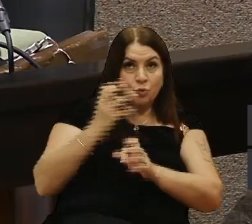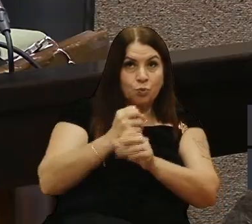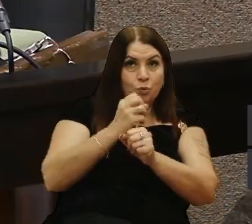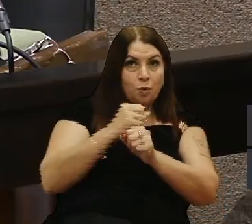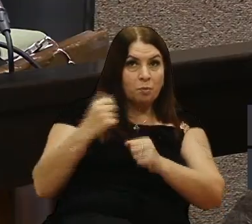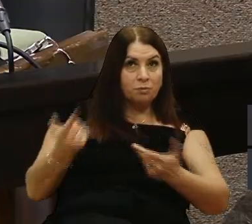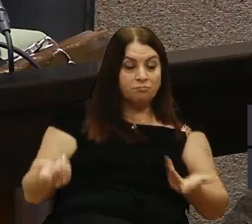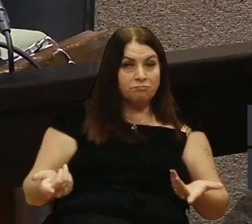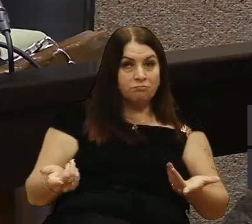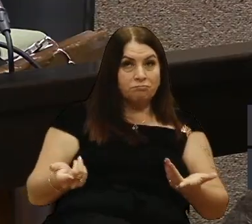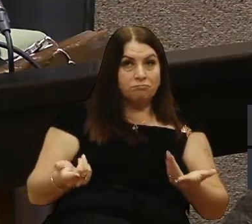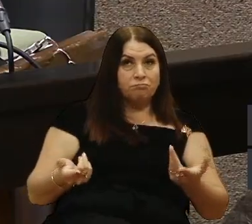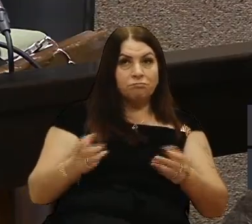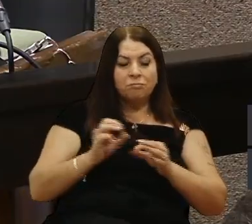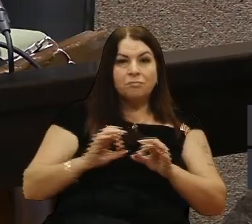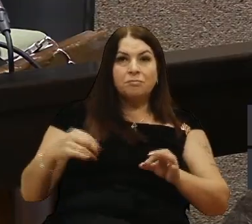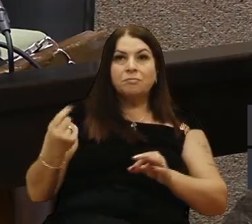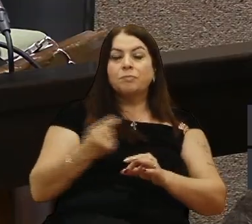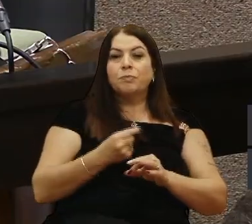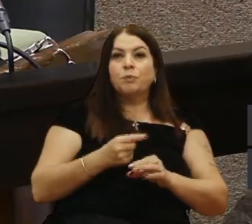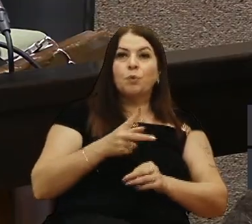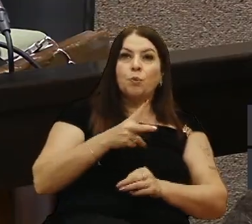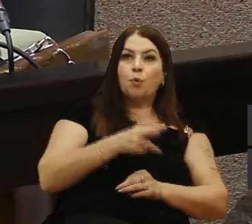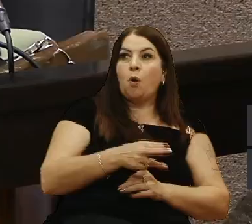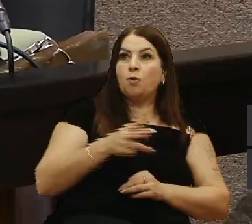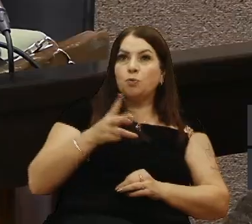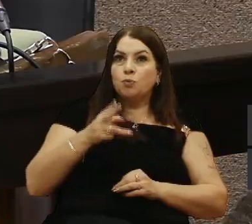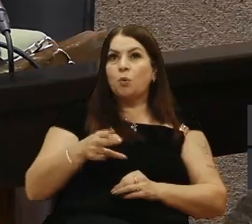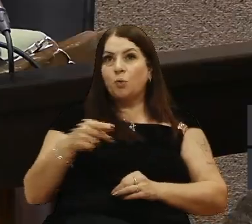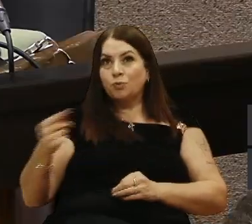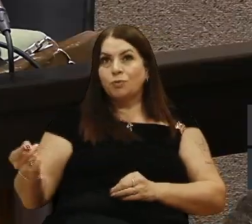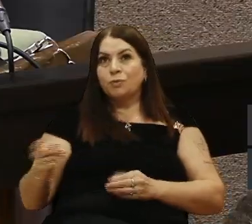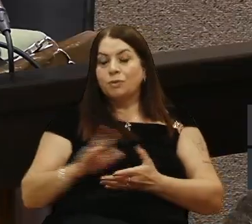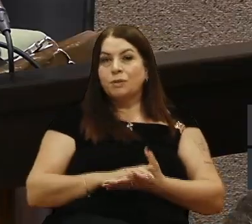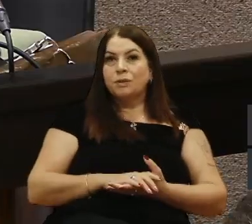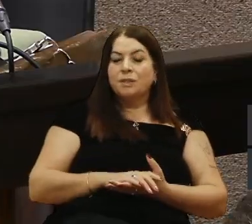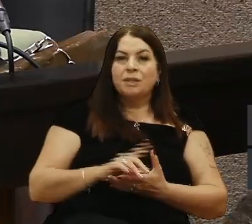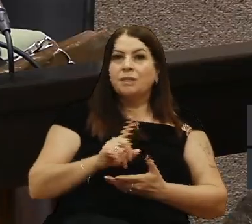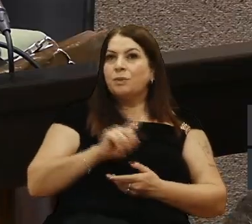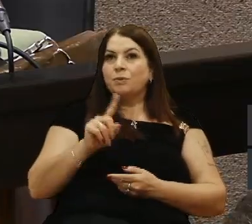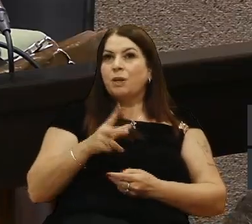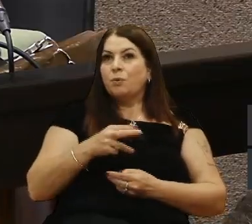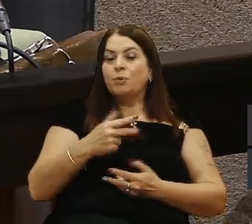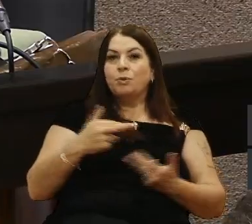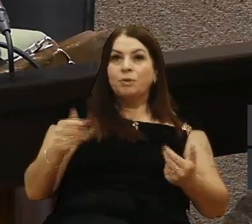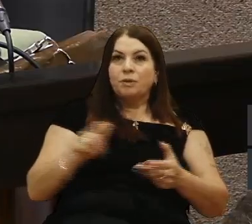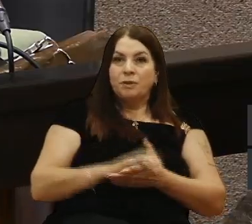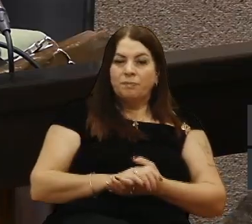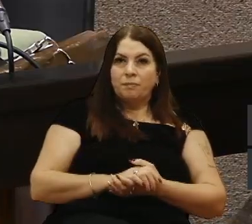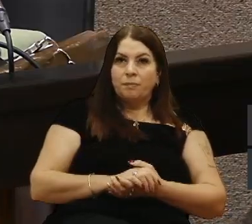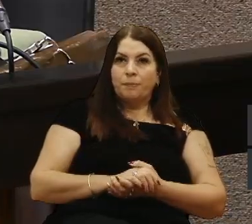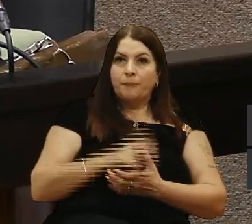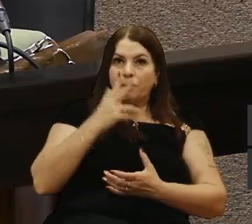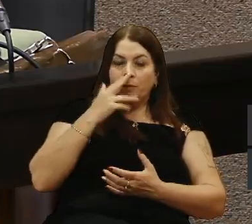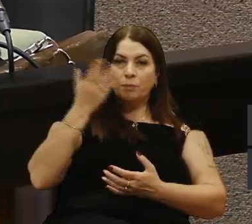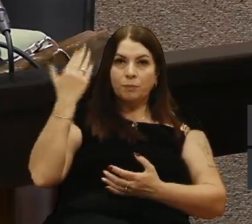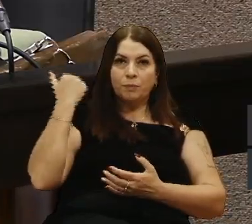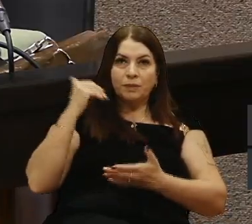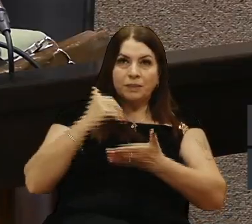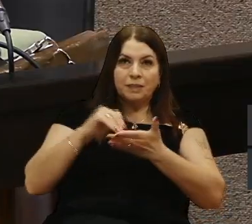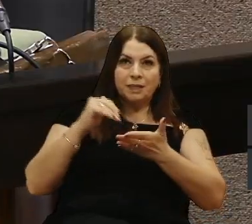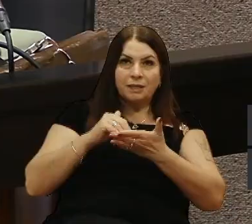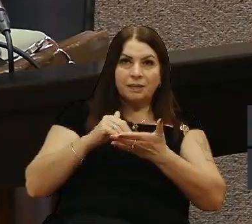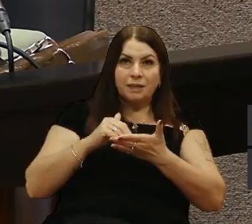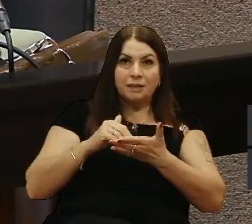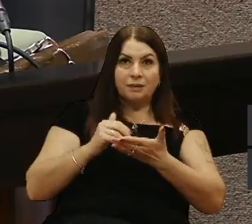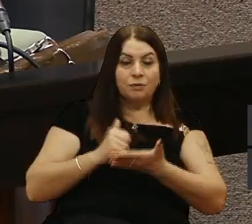tudo isso? Ou simplesmente é o corte dessa situação porque não se quer cortar outras coisas, como o secretário